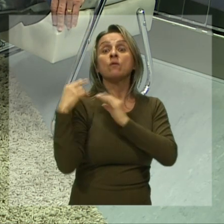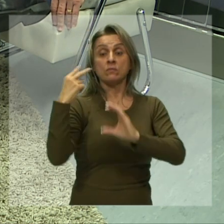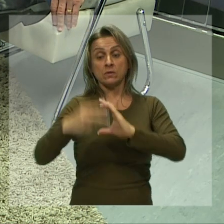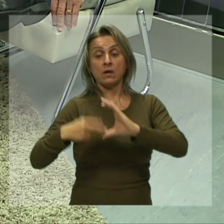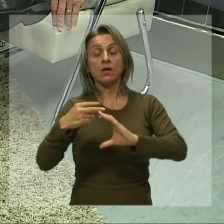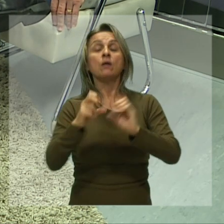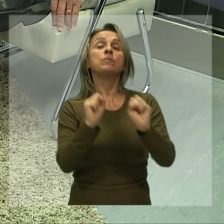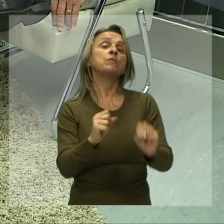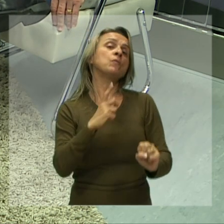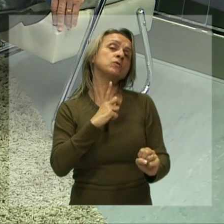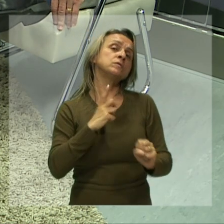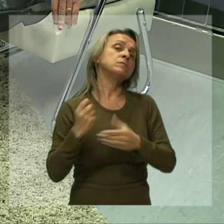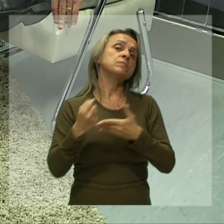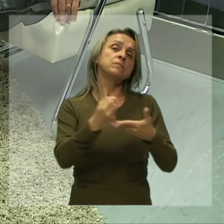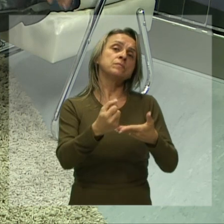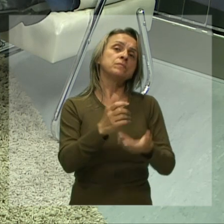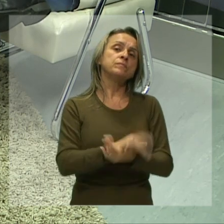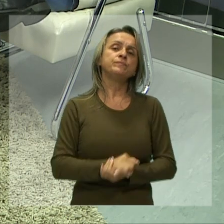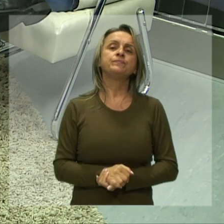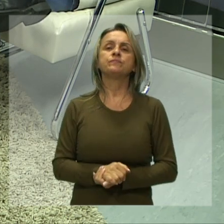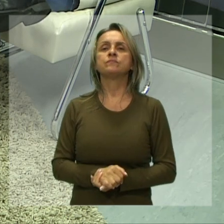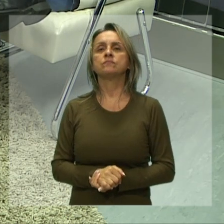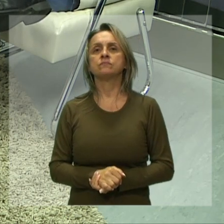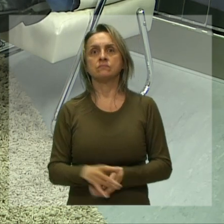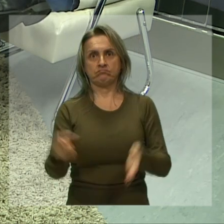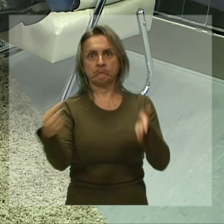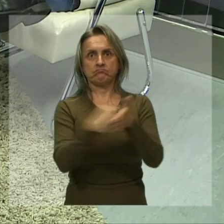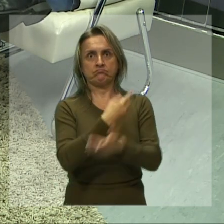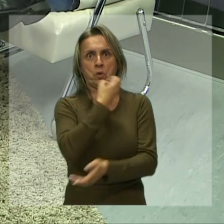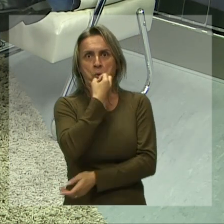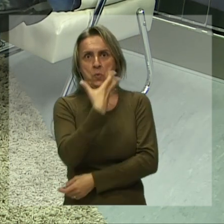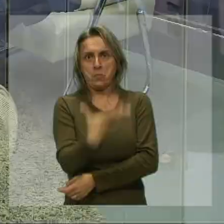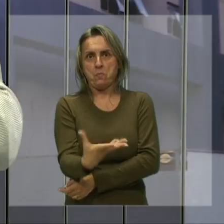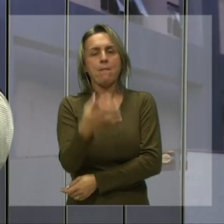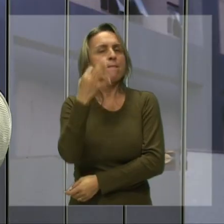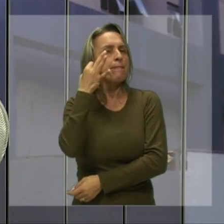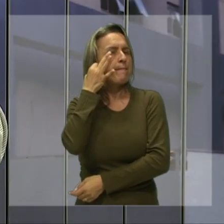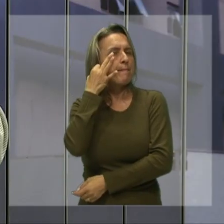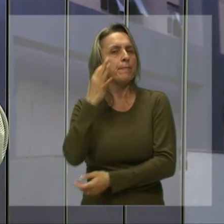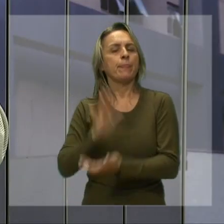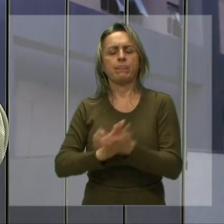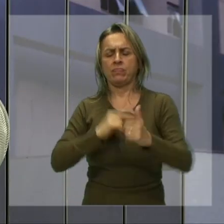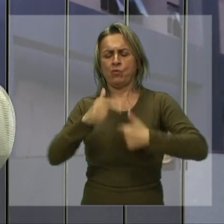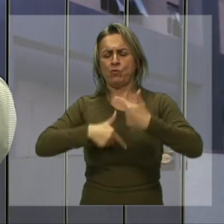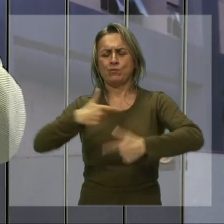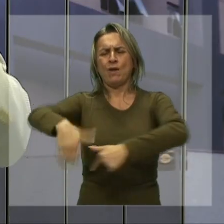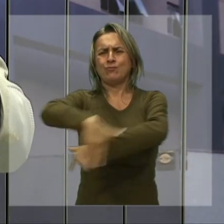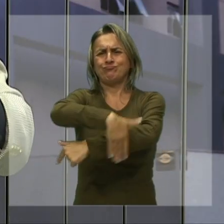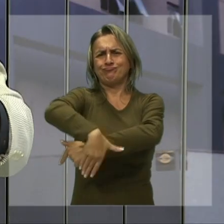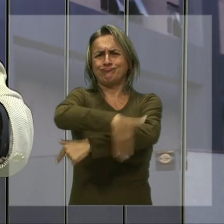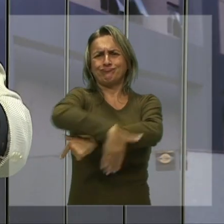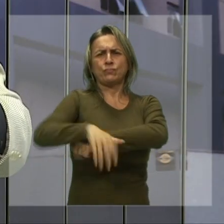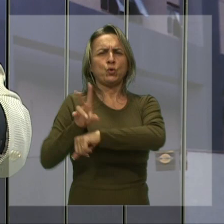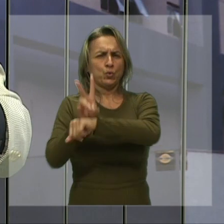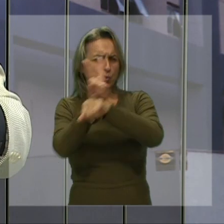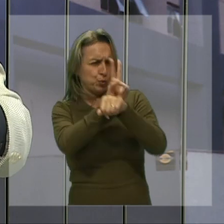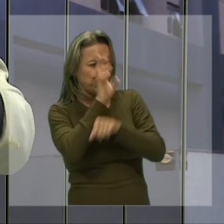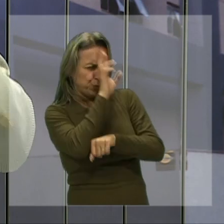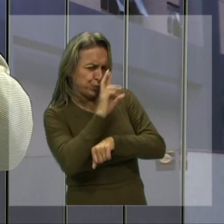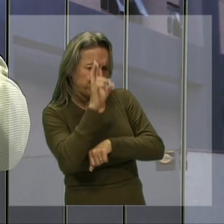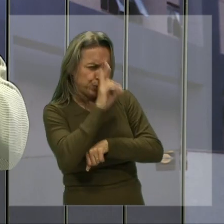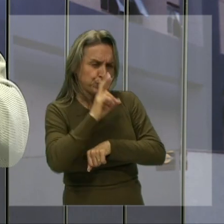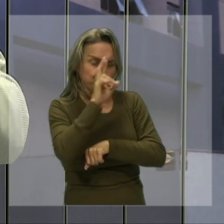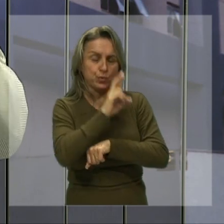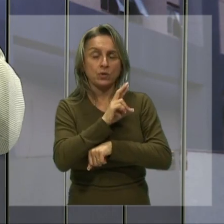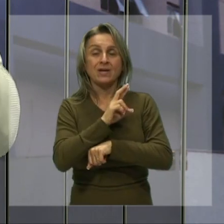em toda essa situação? Excelente pergunta. Eu trabalho muito nas ruas, em fiscalização. Quando as pessoas não me veem na rua,